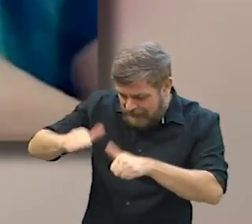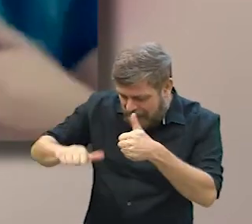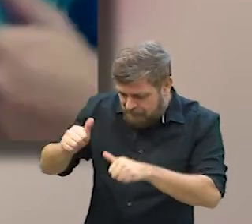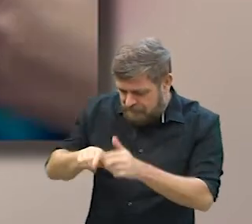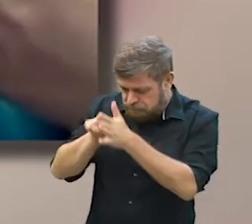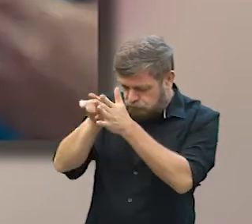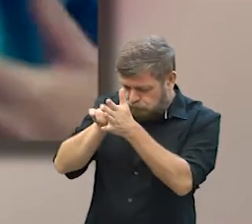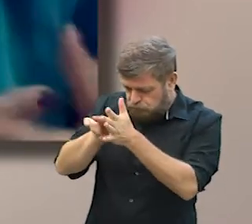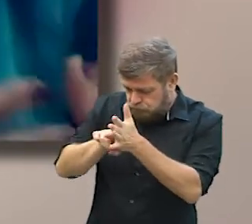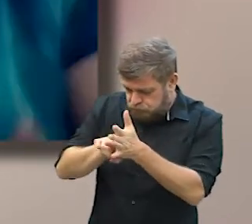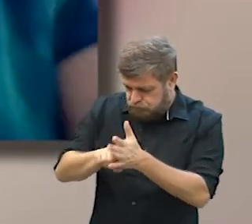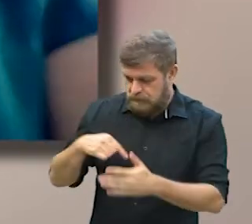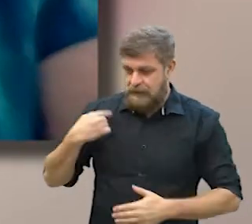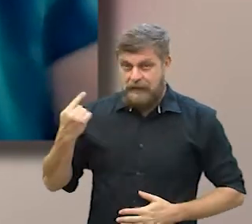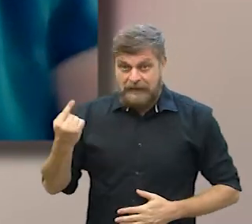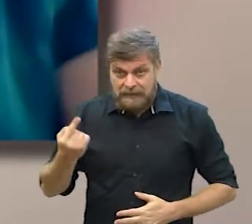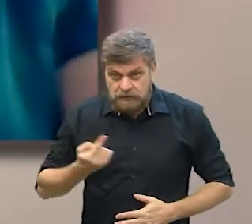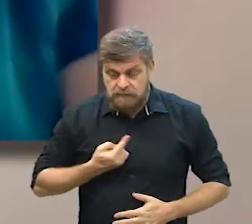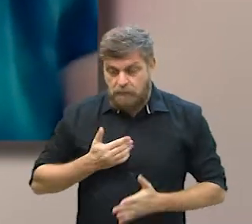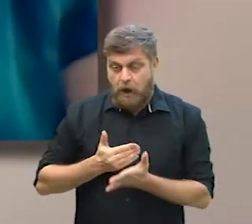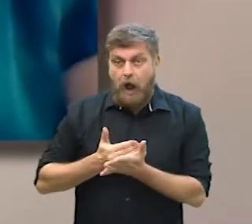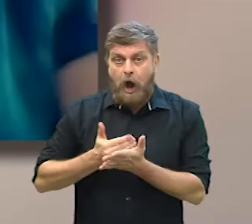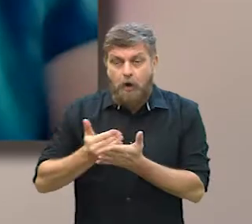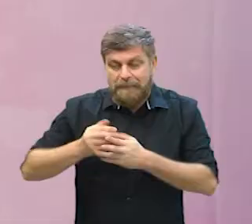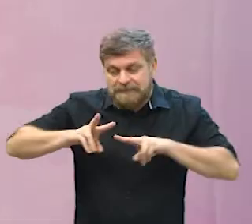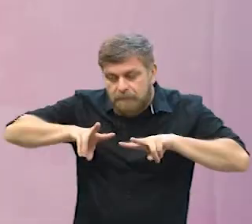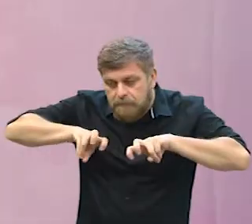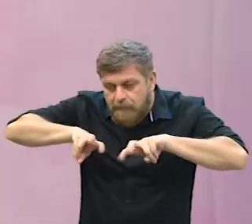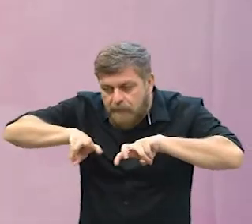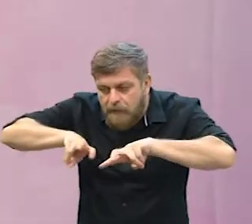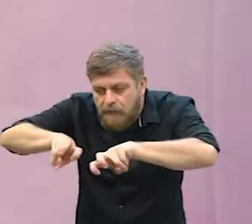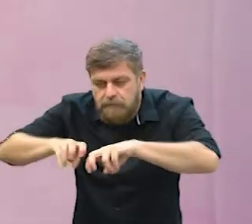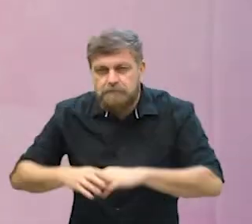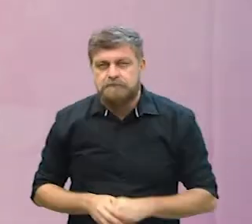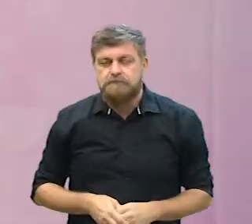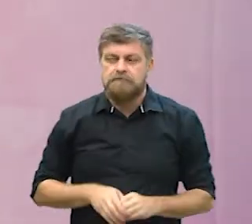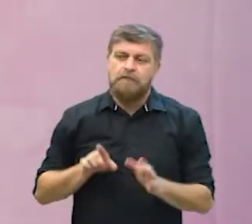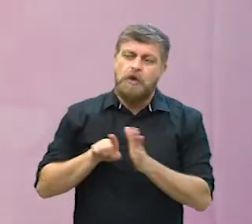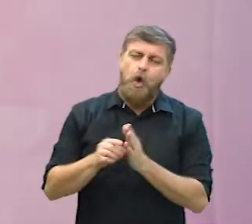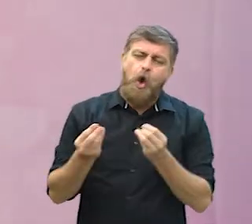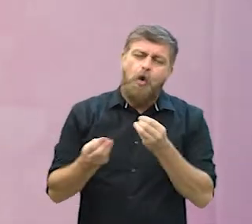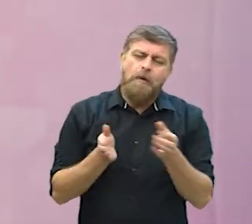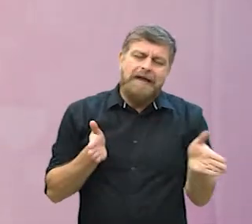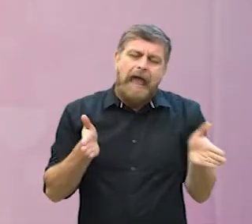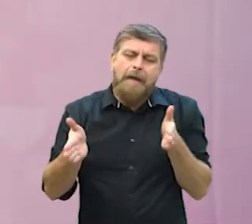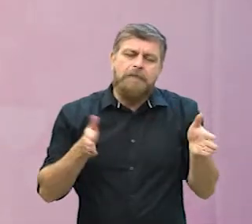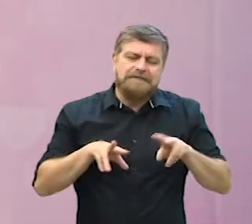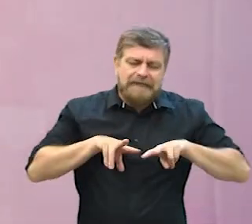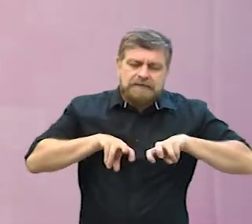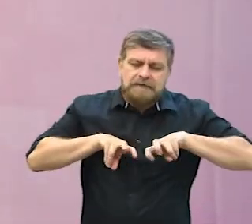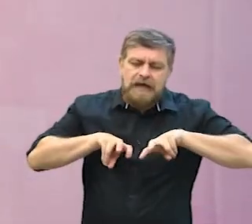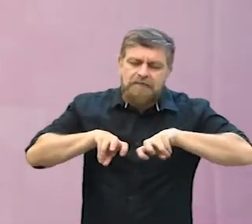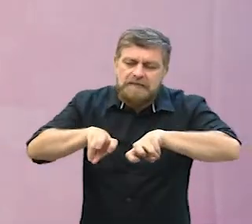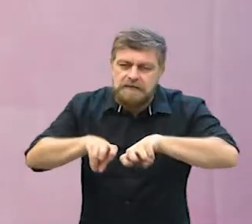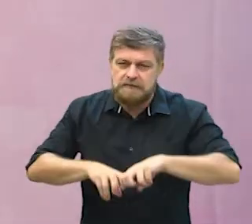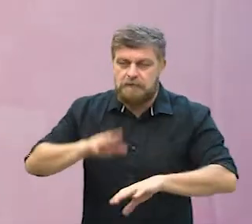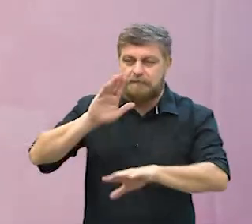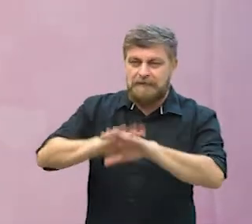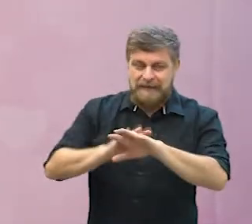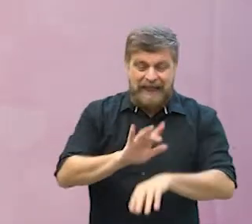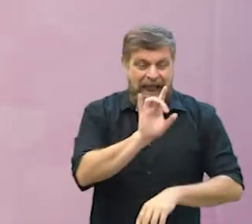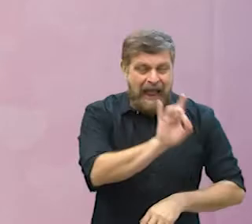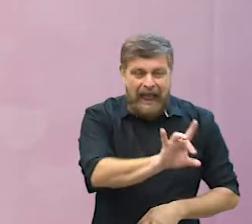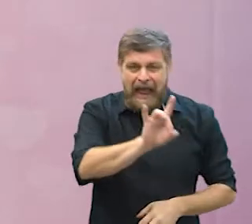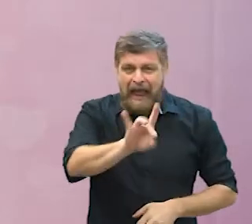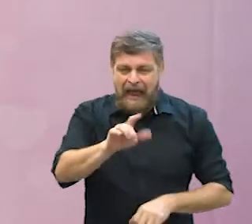nós vamos trabalhando esse processo de investigação. Como que funciona esse processo de investigação? O que vocês